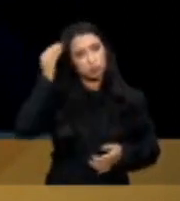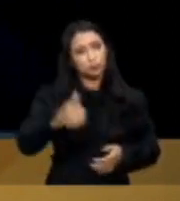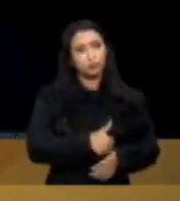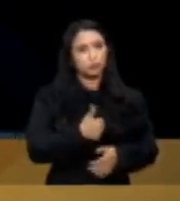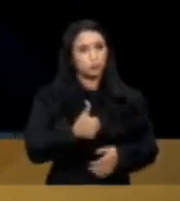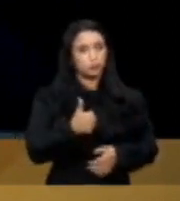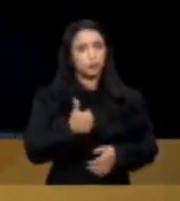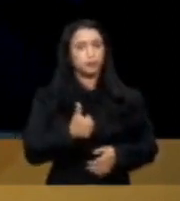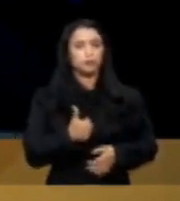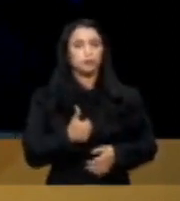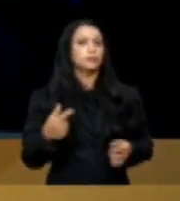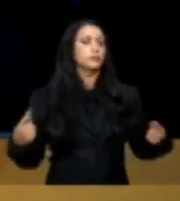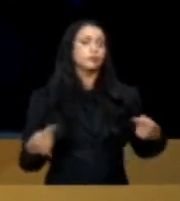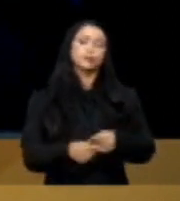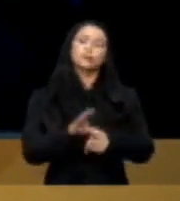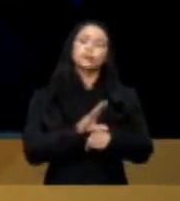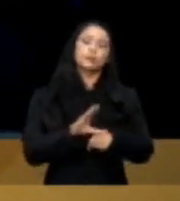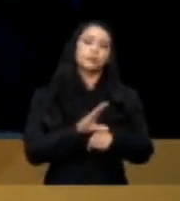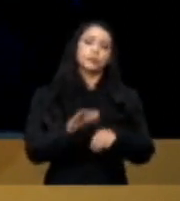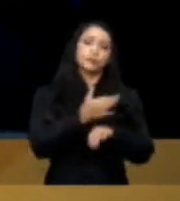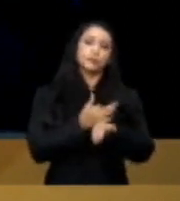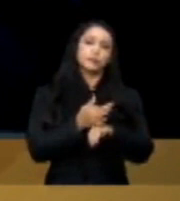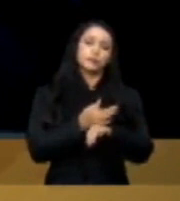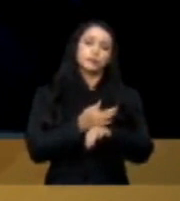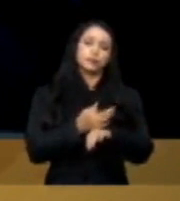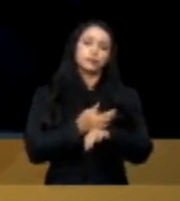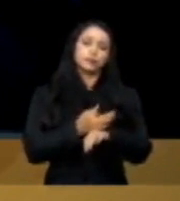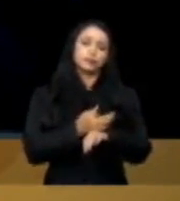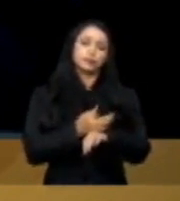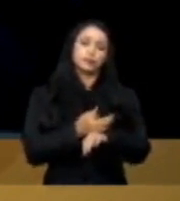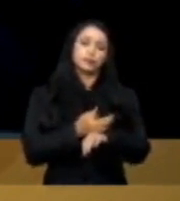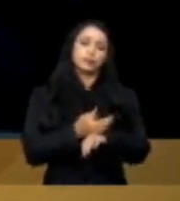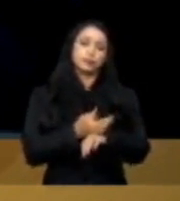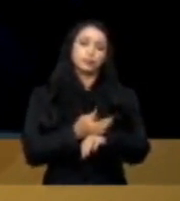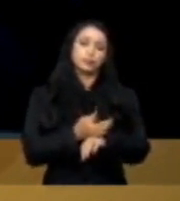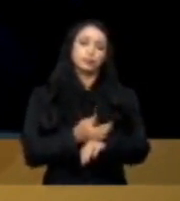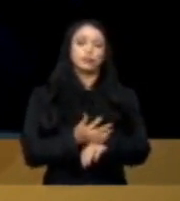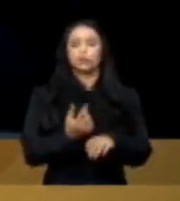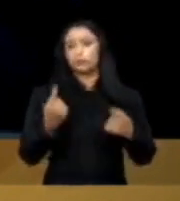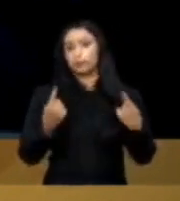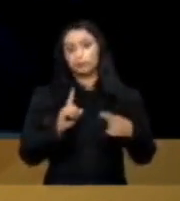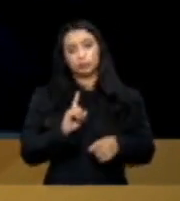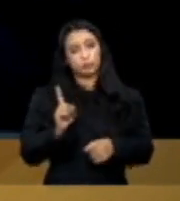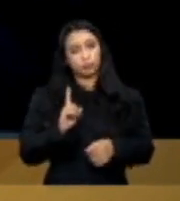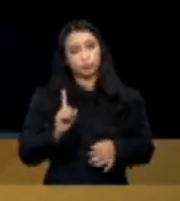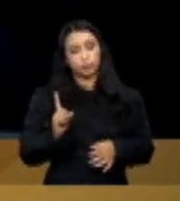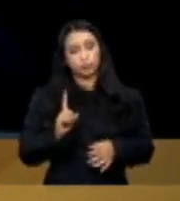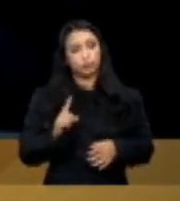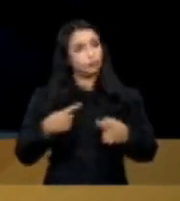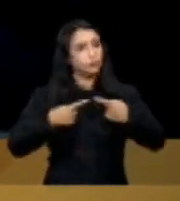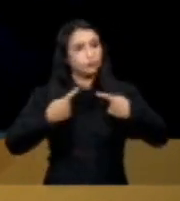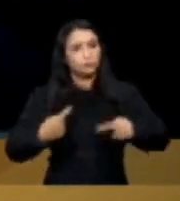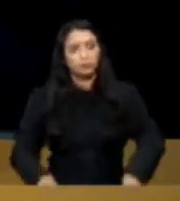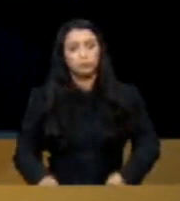1, a incompatibilidade formal. Número 1, de que a incompatibilidade formal não é fator